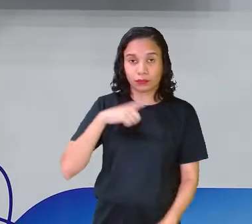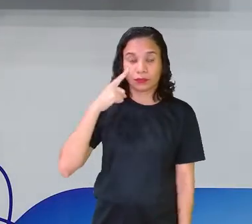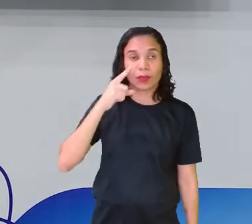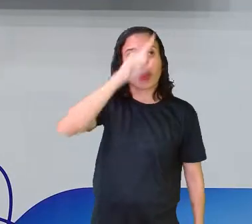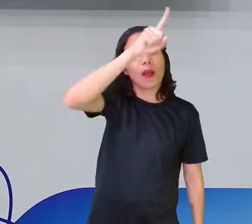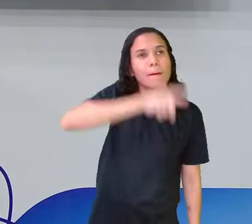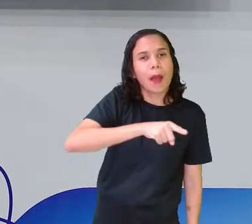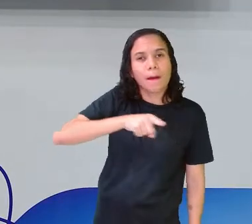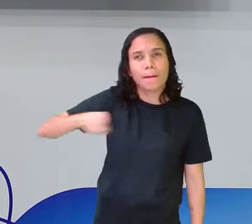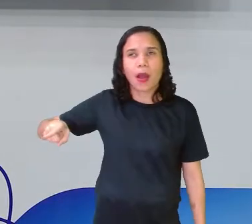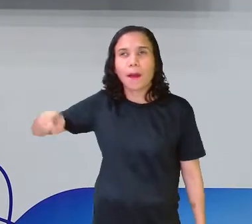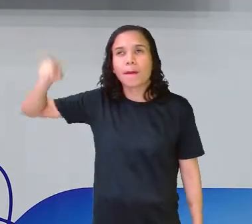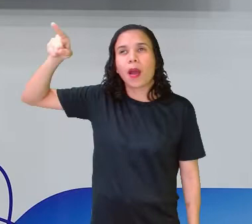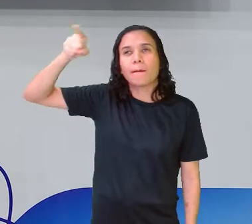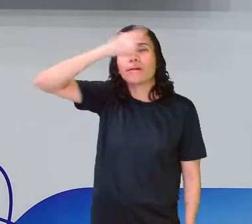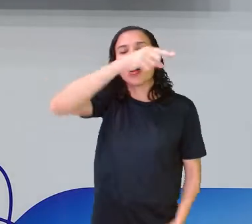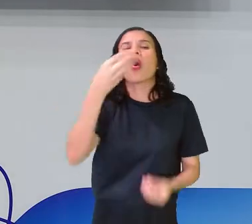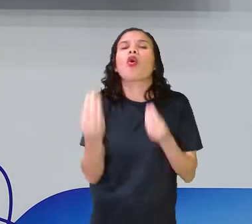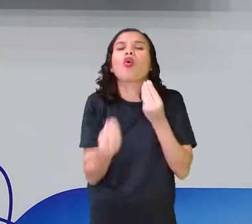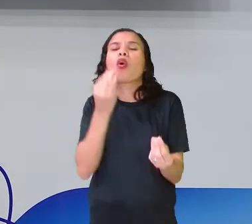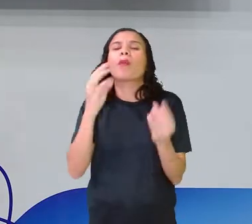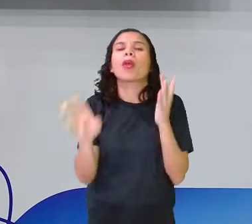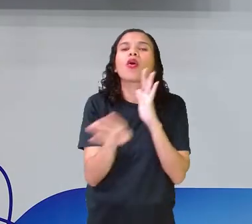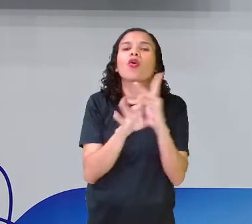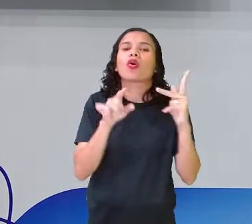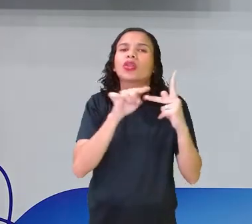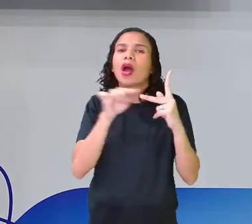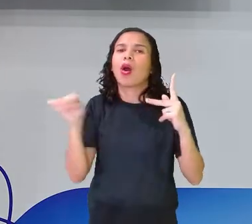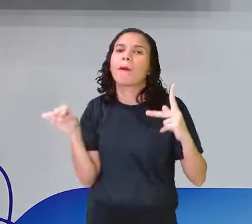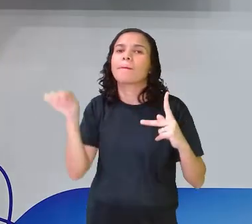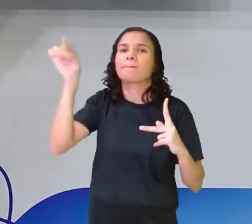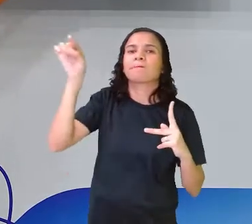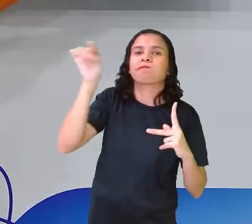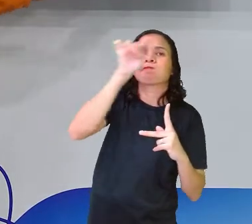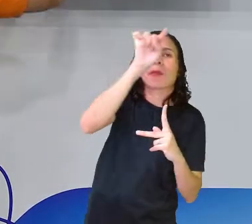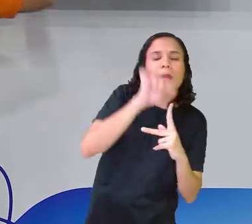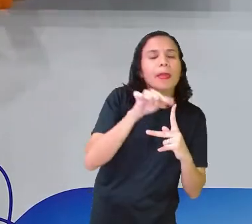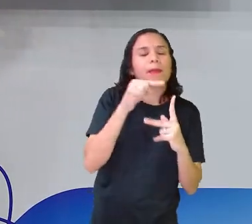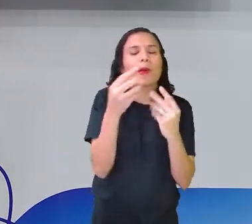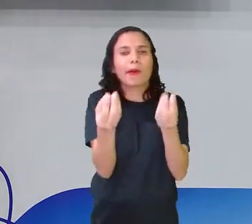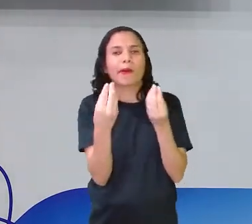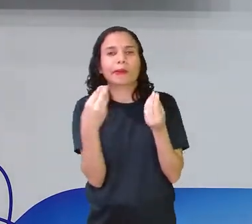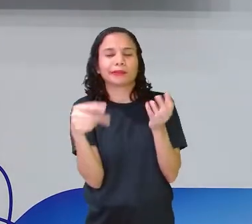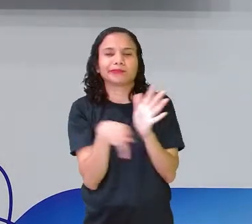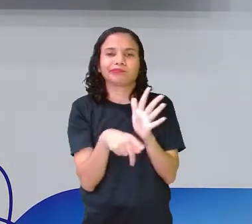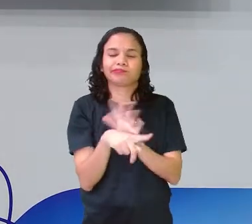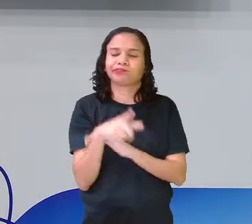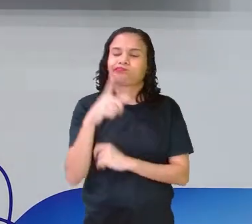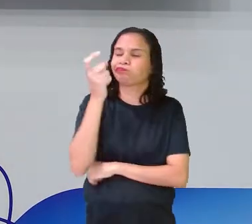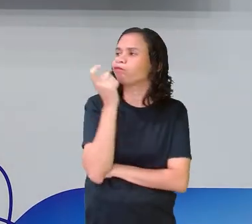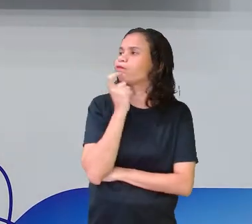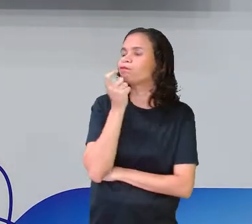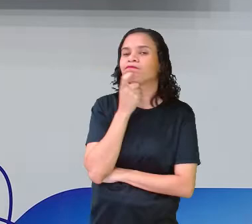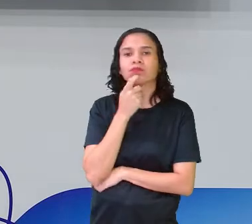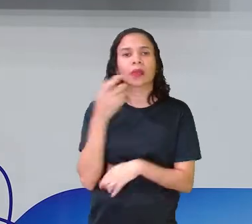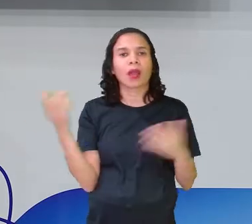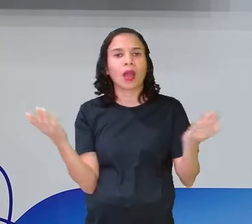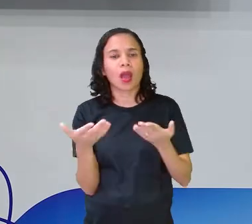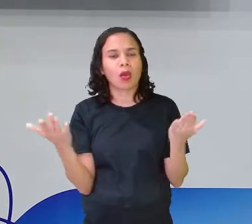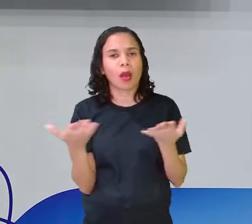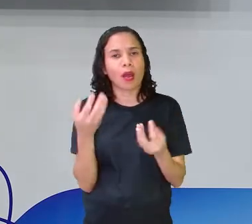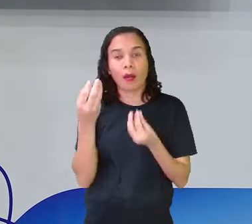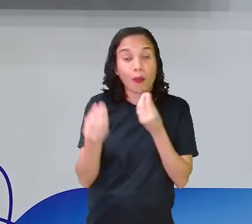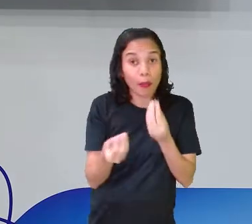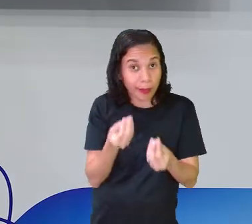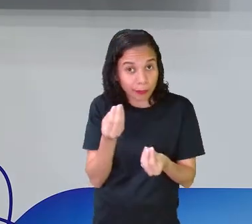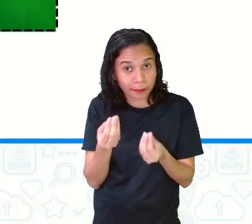Eu quero saber o perímetro. Eu quero saber quanto mede esse contorno da minha bandeira. E agora? A gente vai fazer